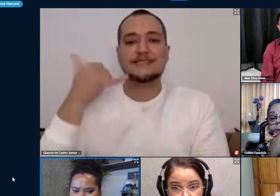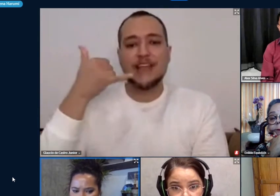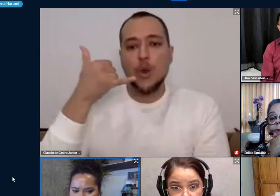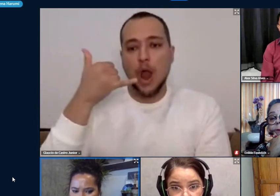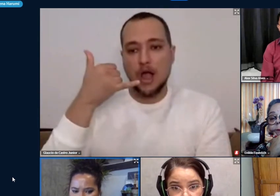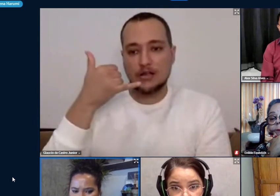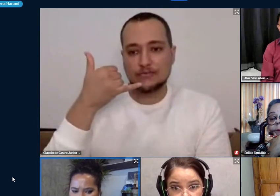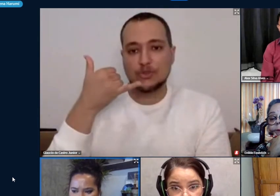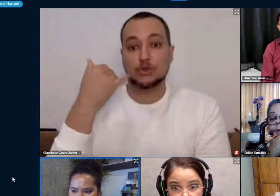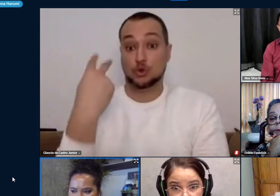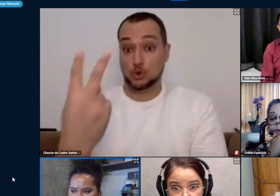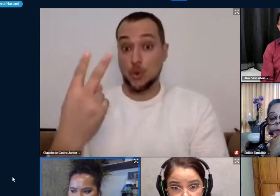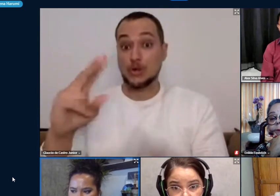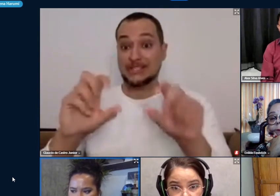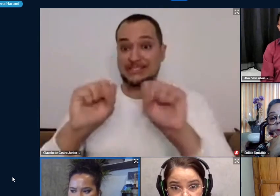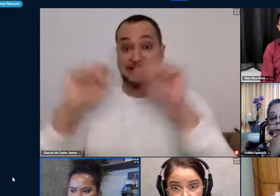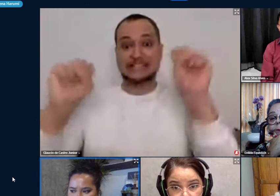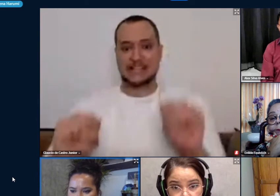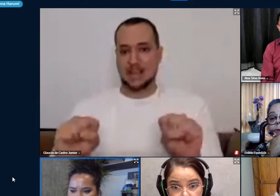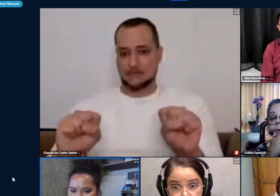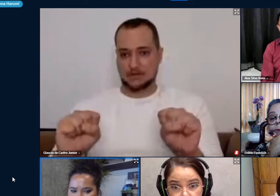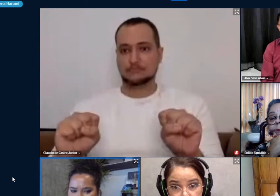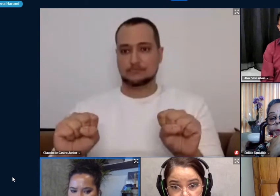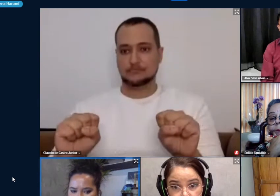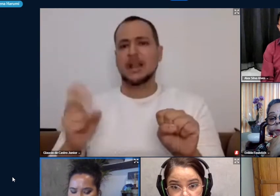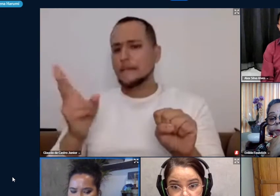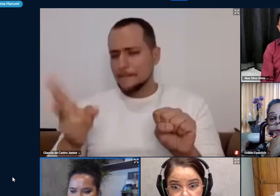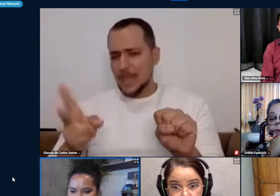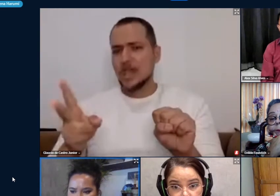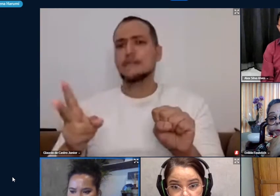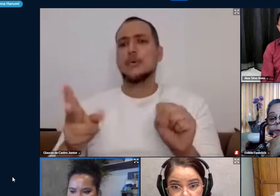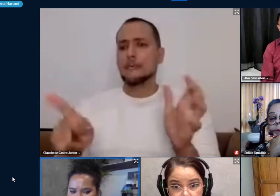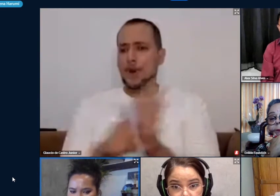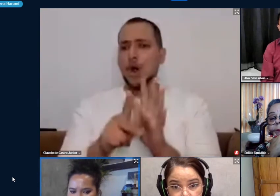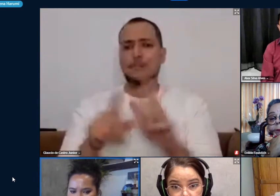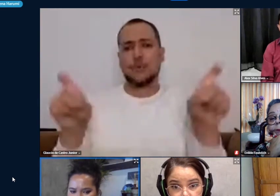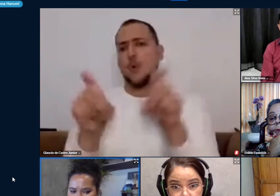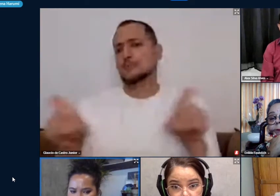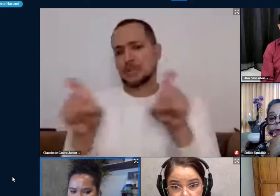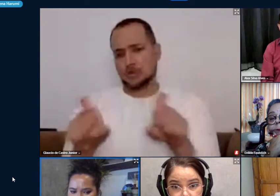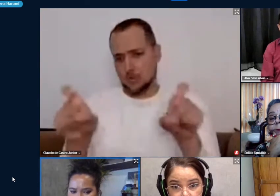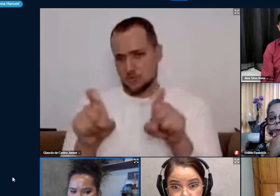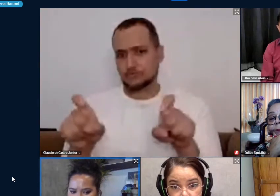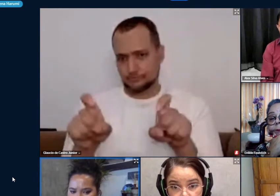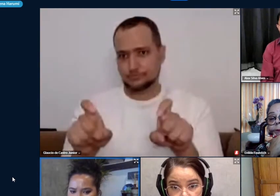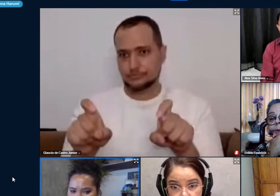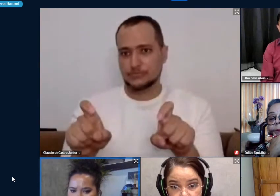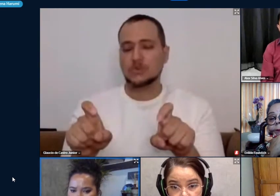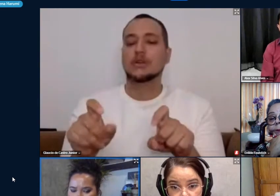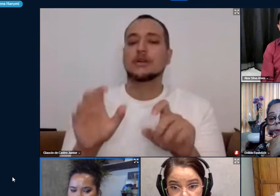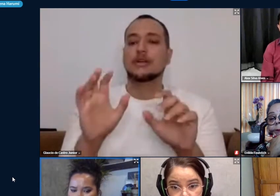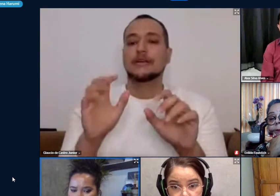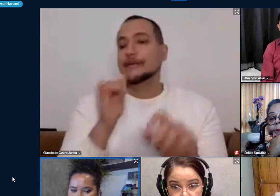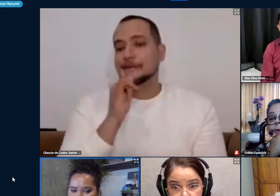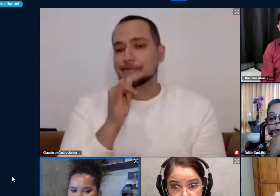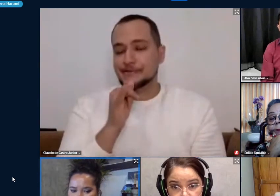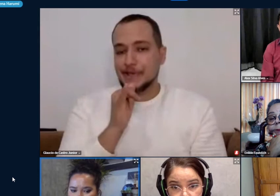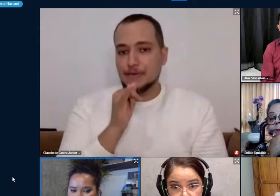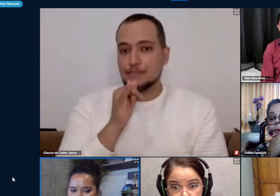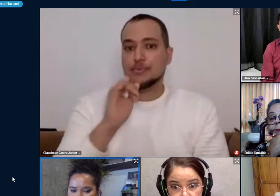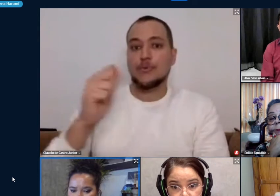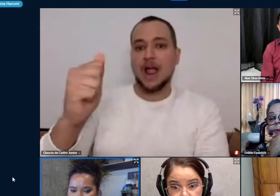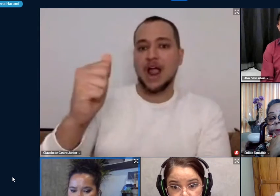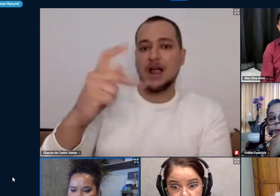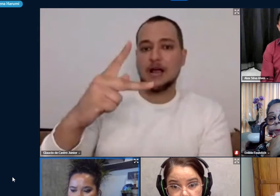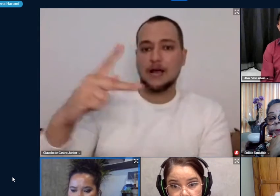é preciso lembrar que são conteúdos, na verdade, do sistema operacional de celular, não é